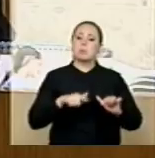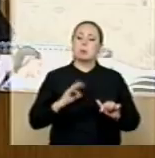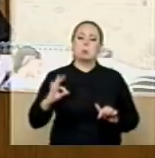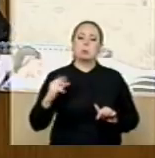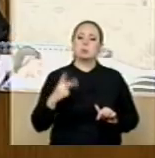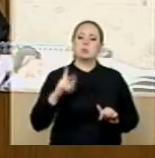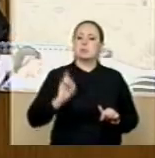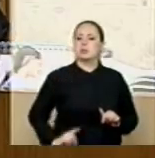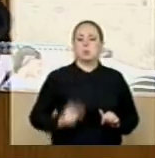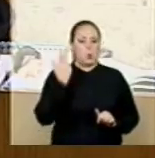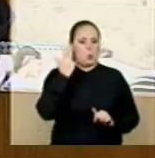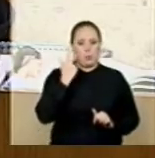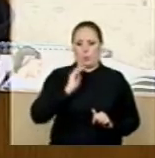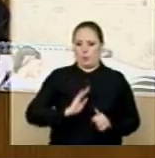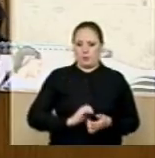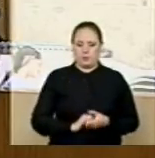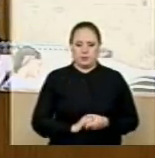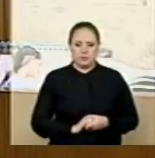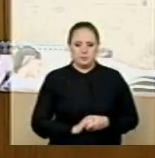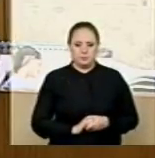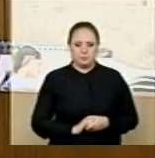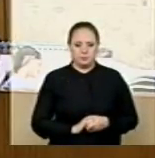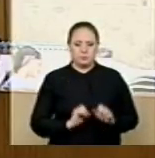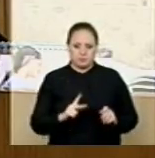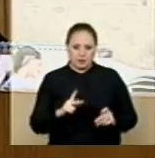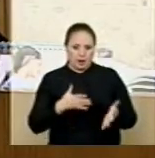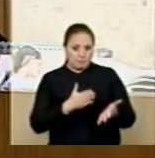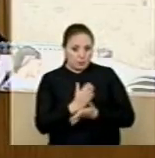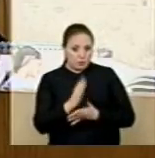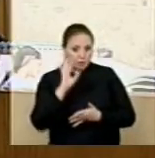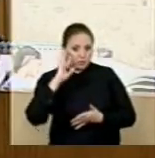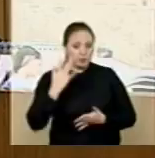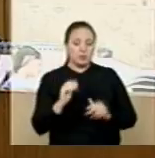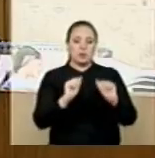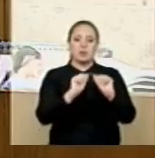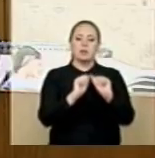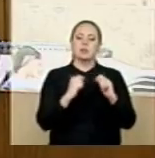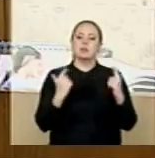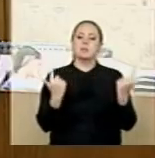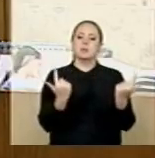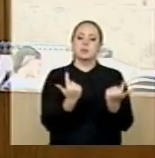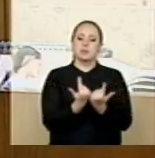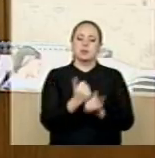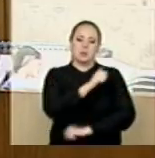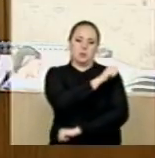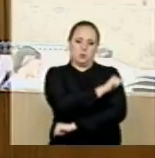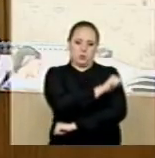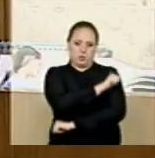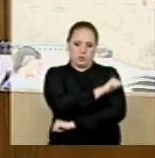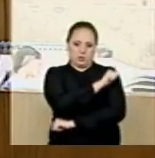seus consecutários. Ao aprovar esta resolução, a Assembleia Legislativa do Rio de